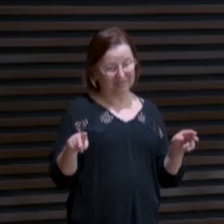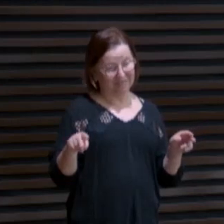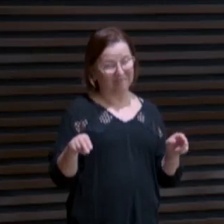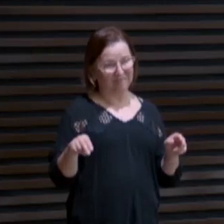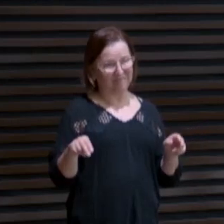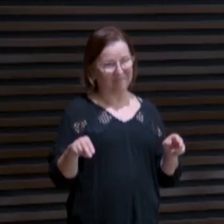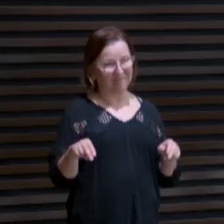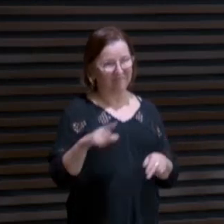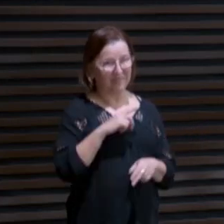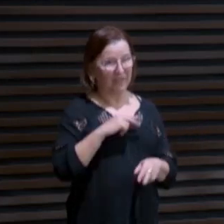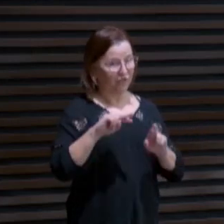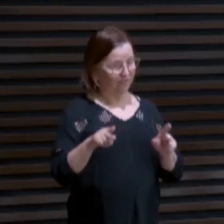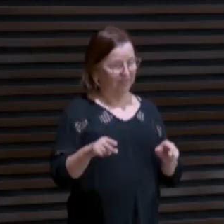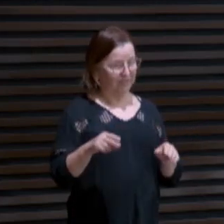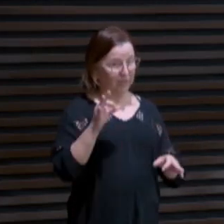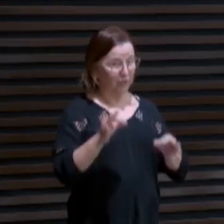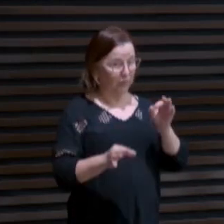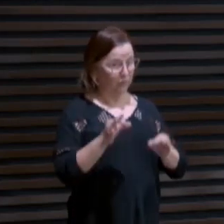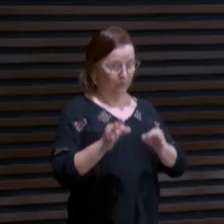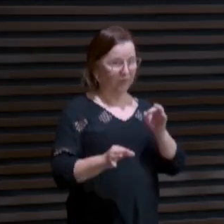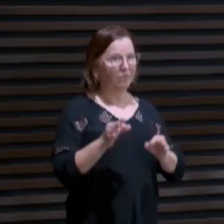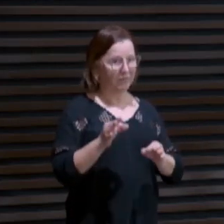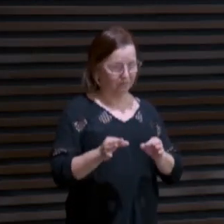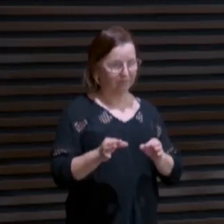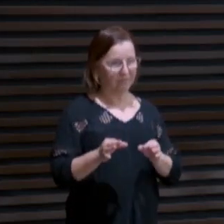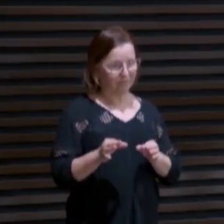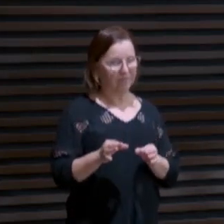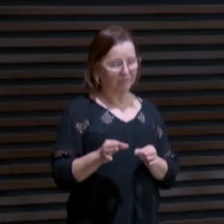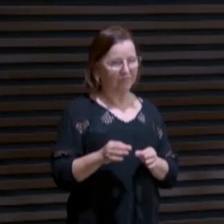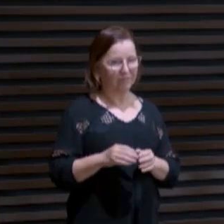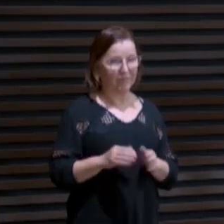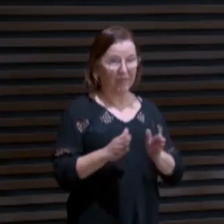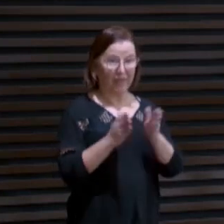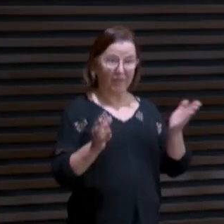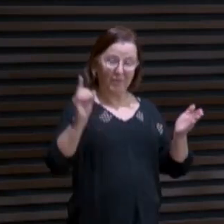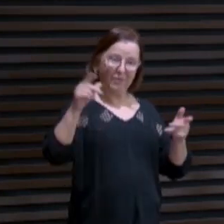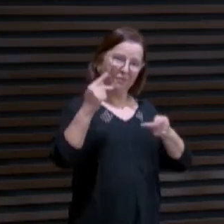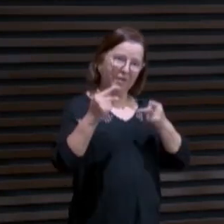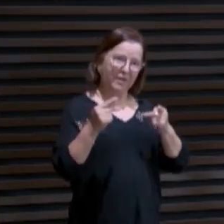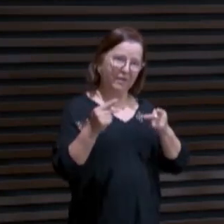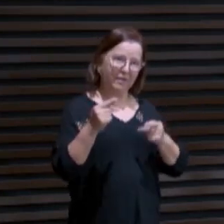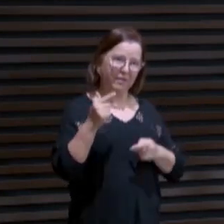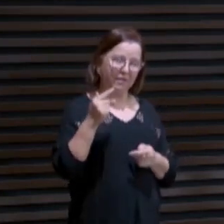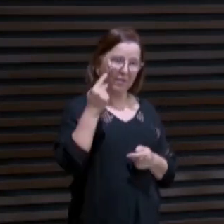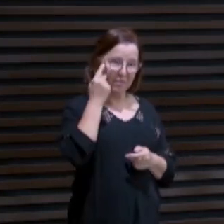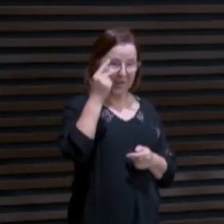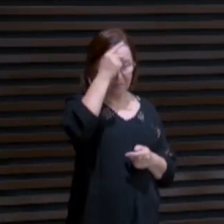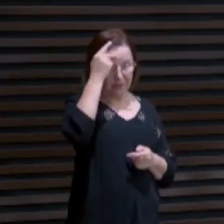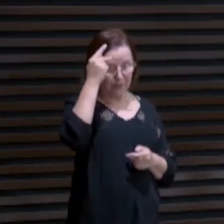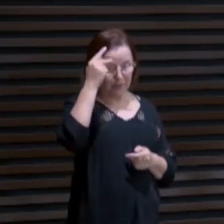variação de julgamento, de juízo. A Bíblia diz que para quem muito foi